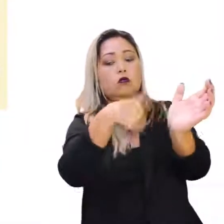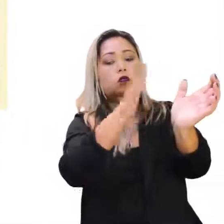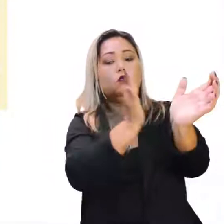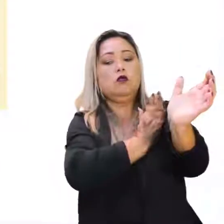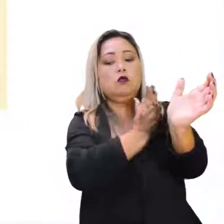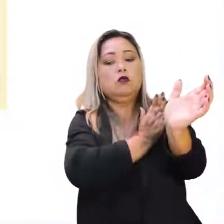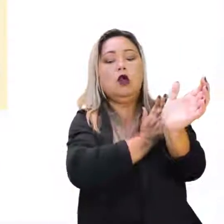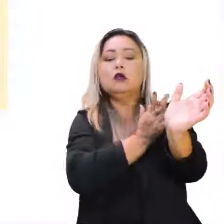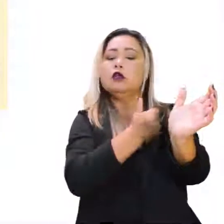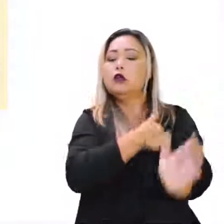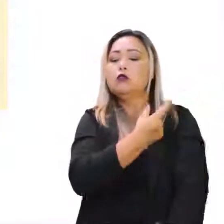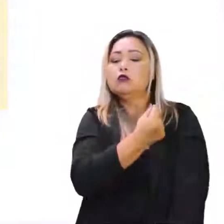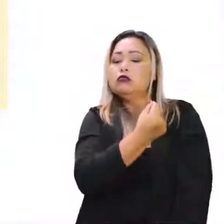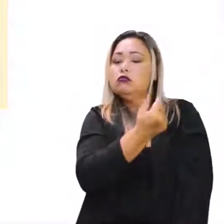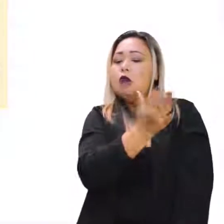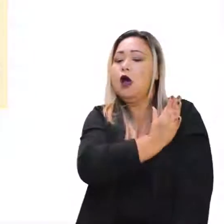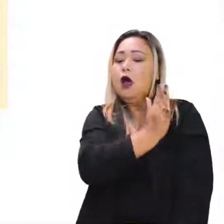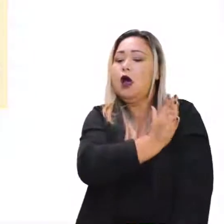os ricaços, né? Então,